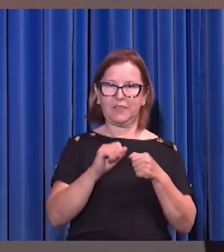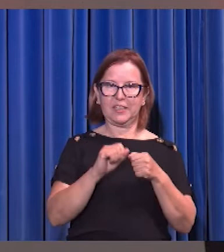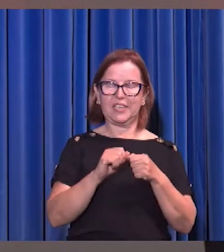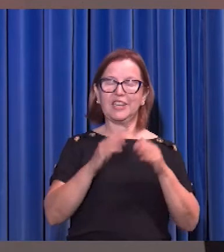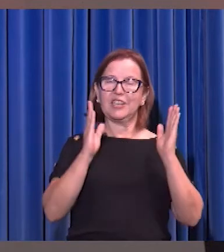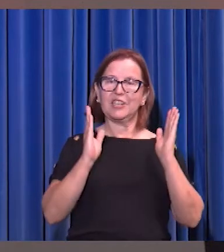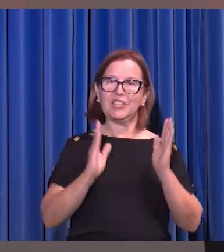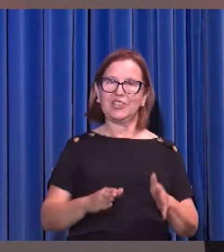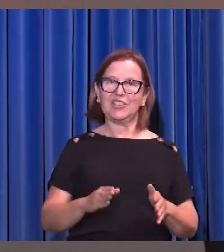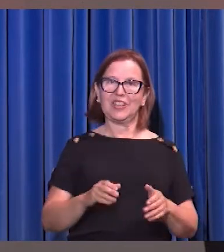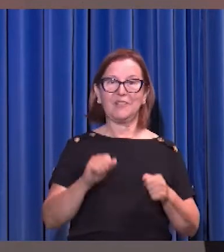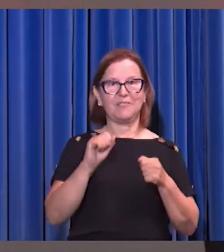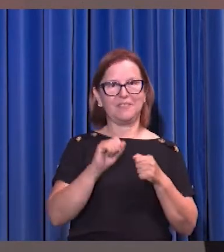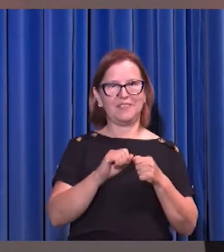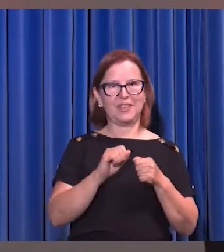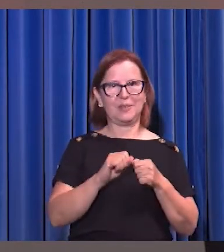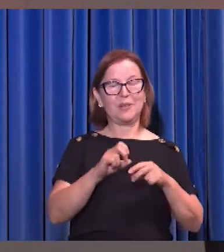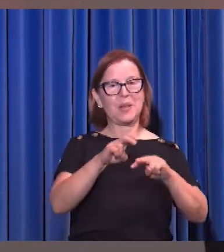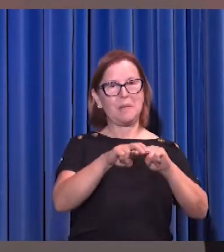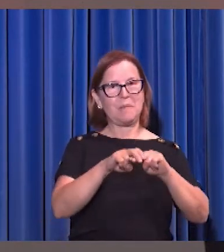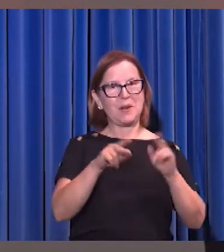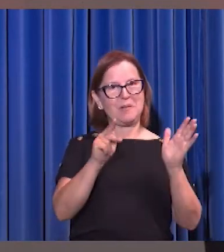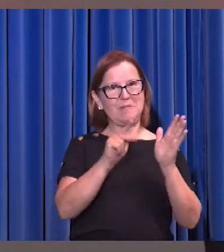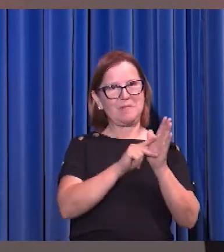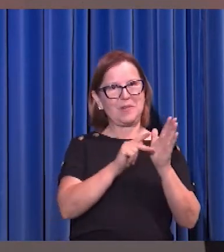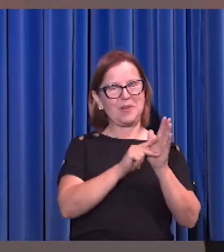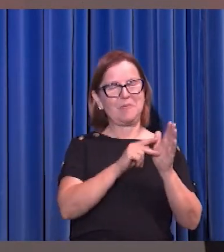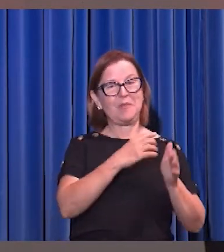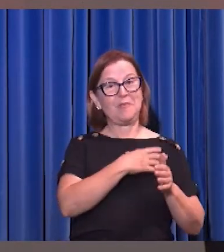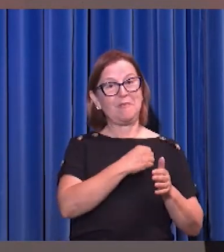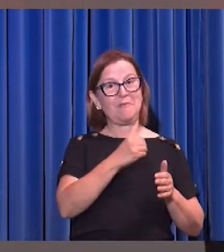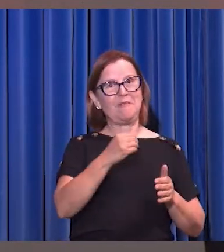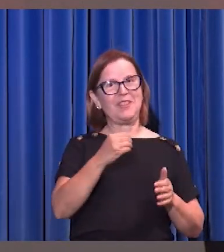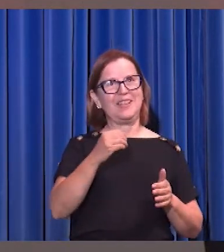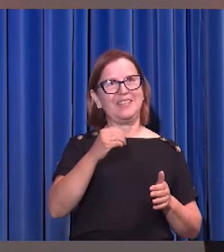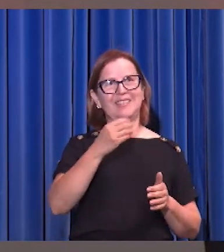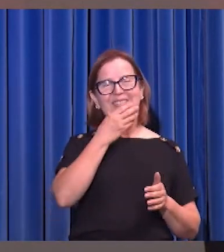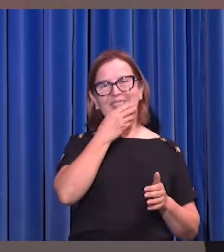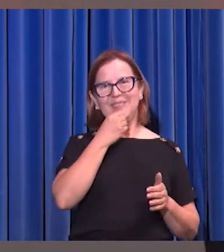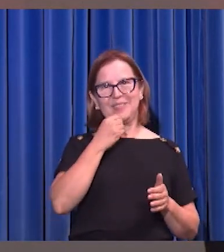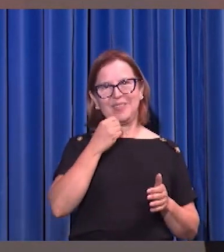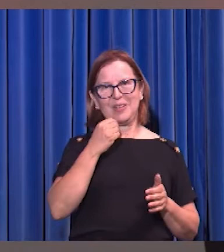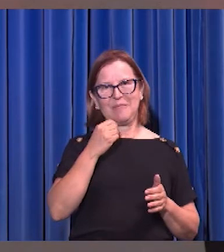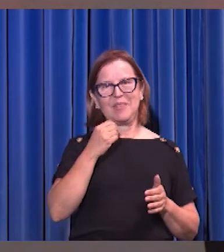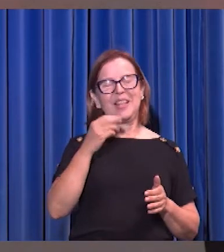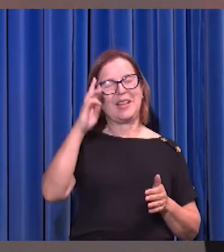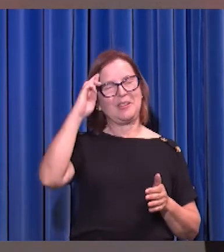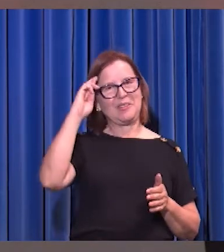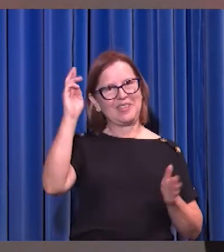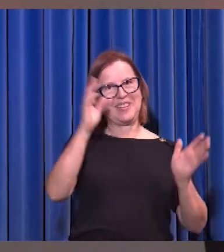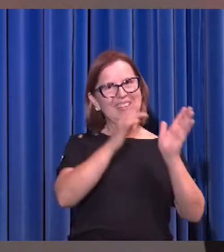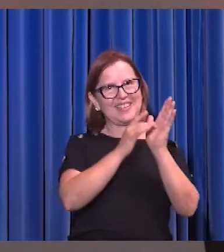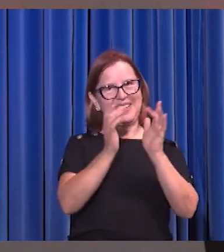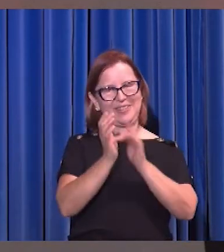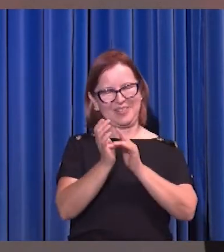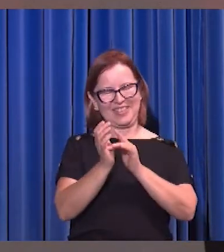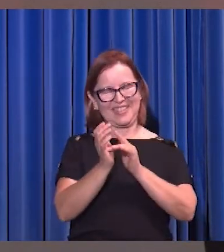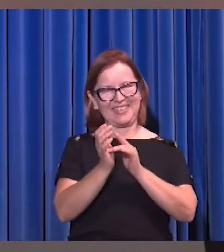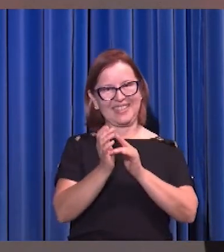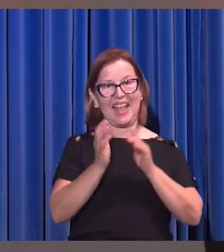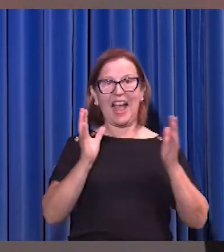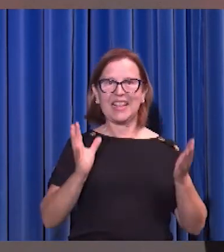favor pelo próprio Filho do Homem, pelo próprio Senhor Jesus. E que a salvação é,